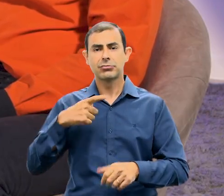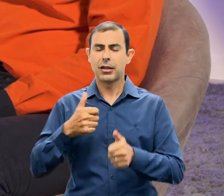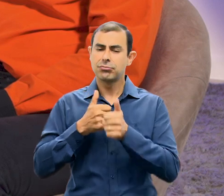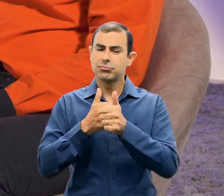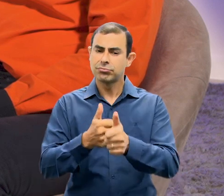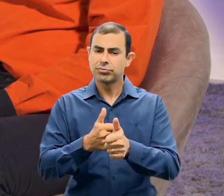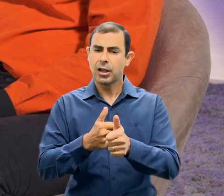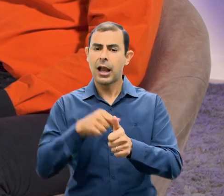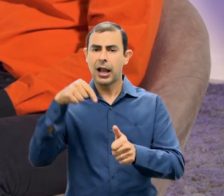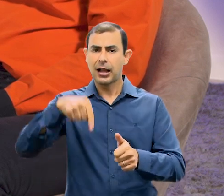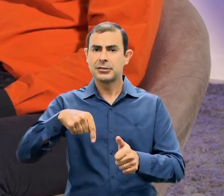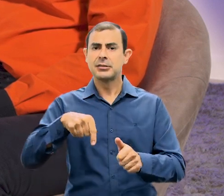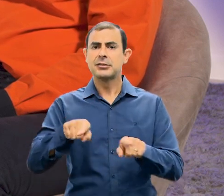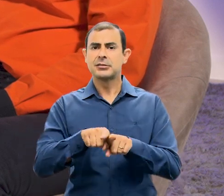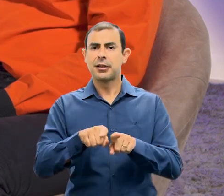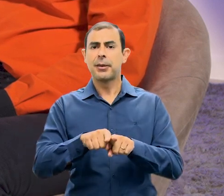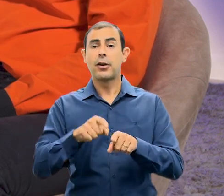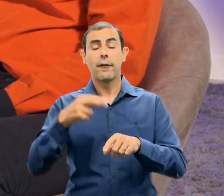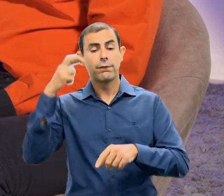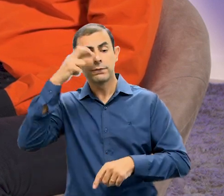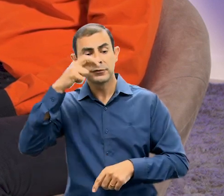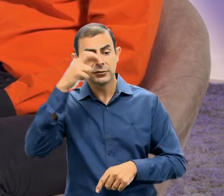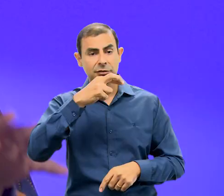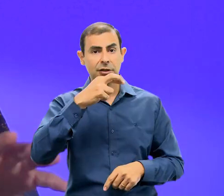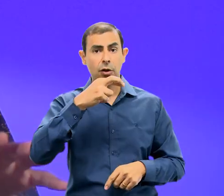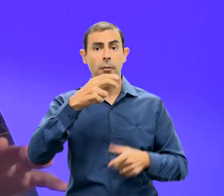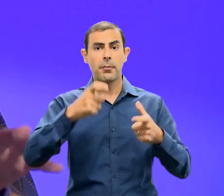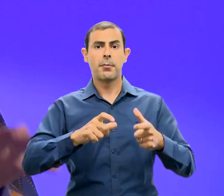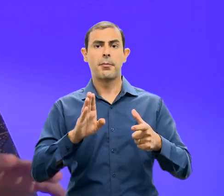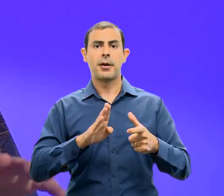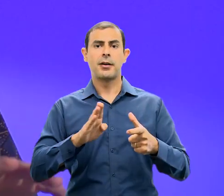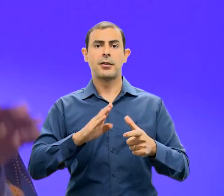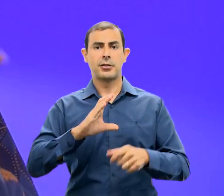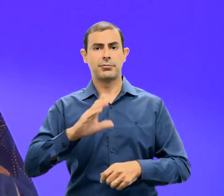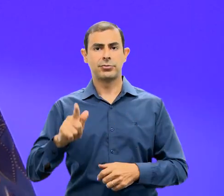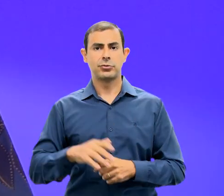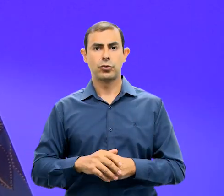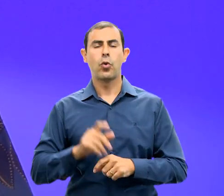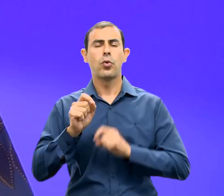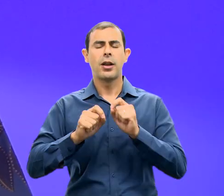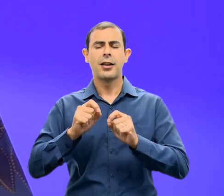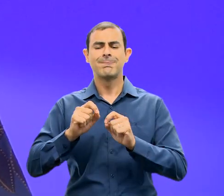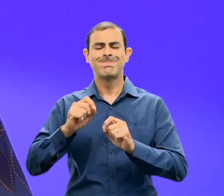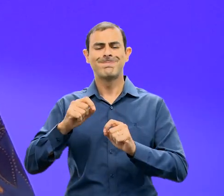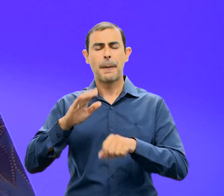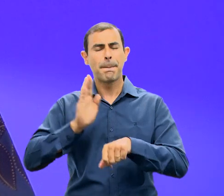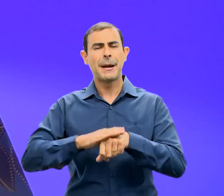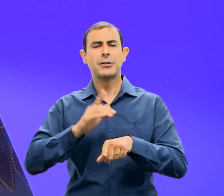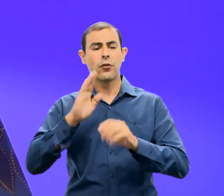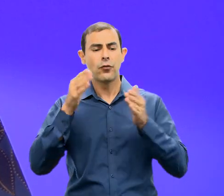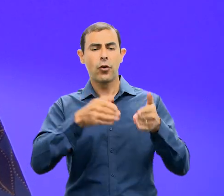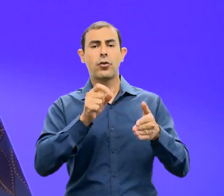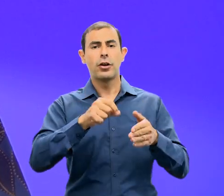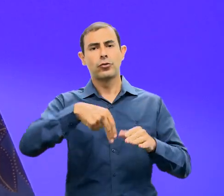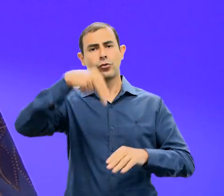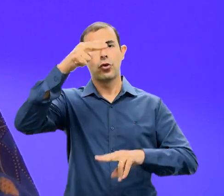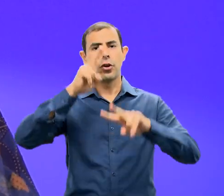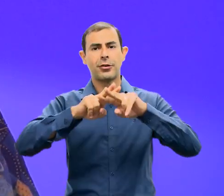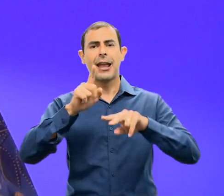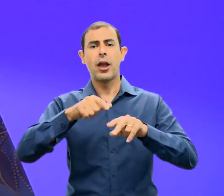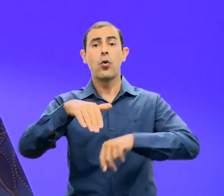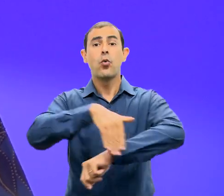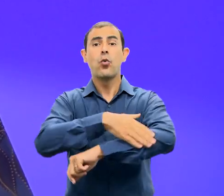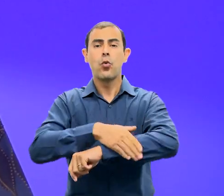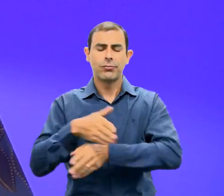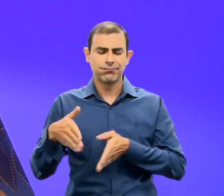dessa fiscalização nos bairros de Campo Grande, é a questão principalmente do Noroeste, a questão das ruas daquela região,